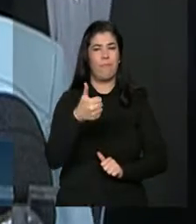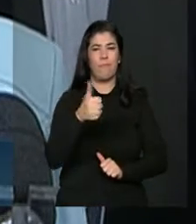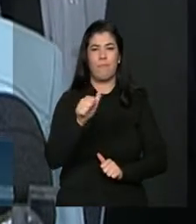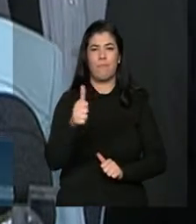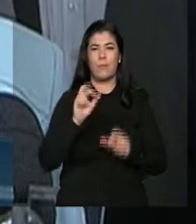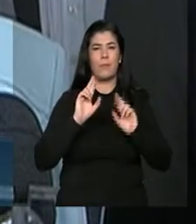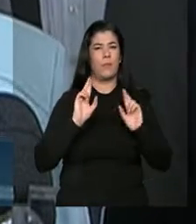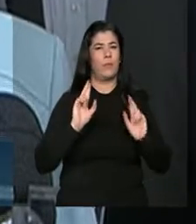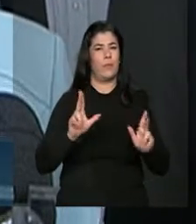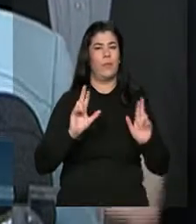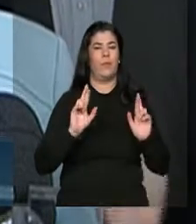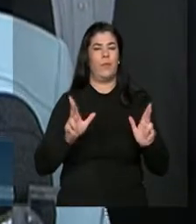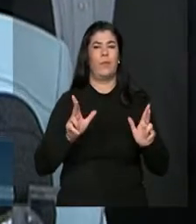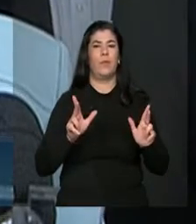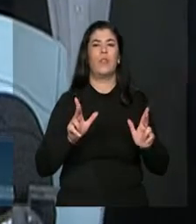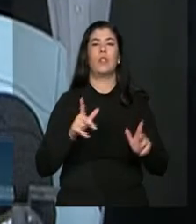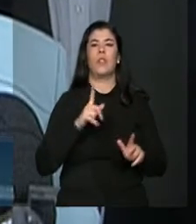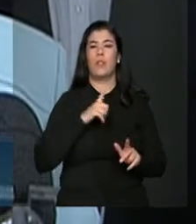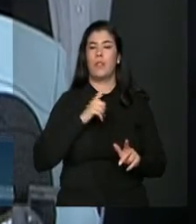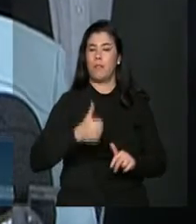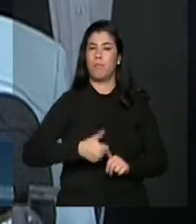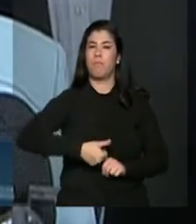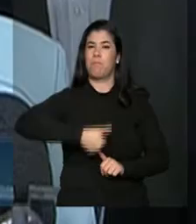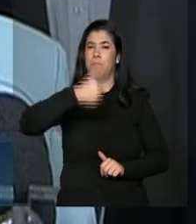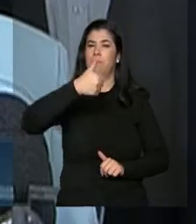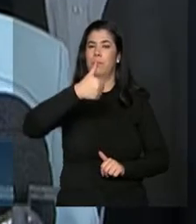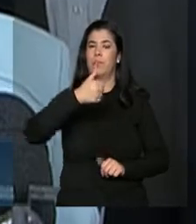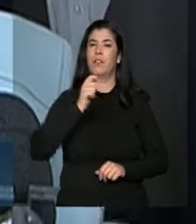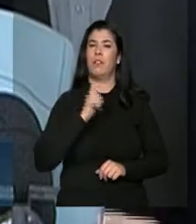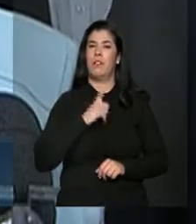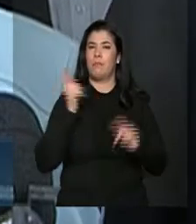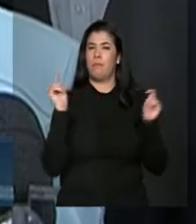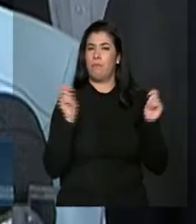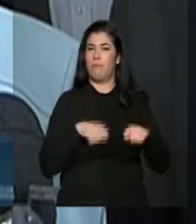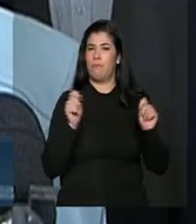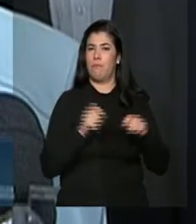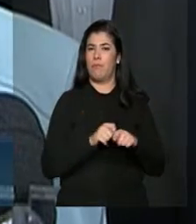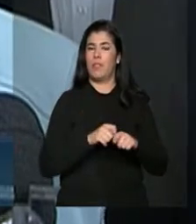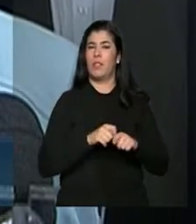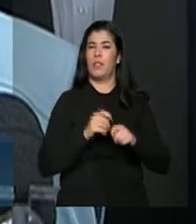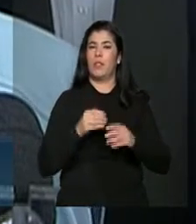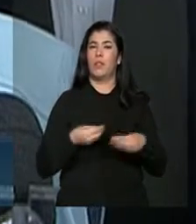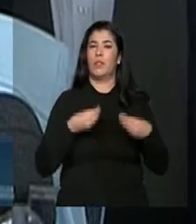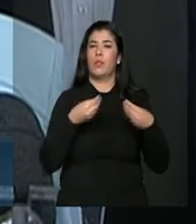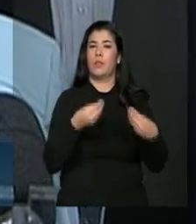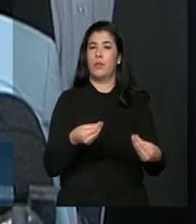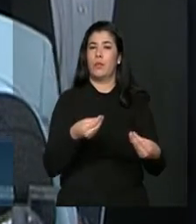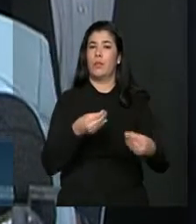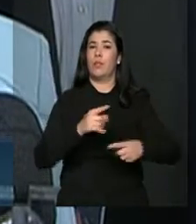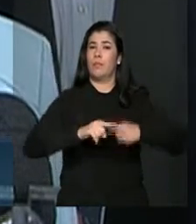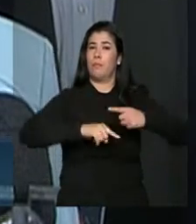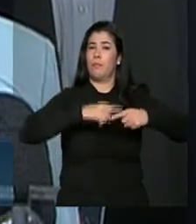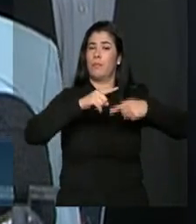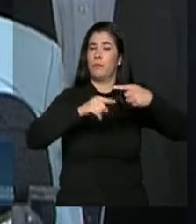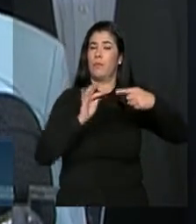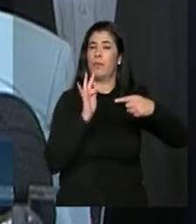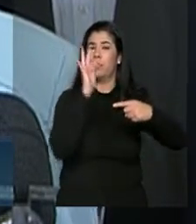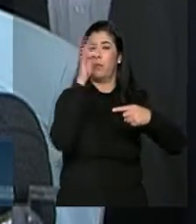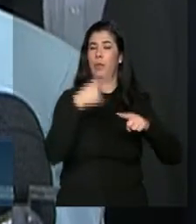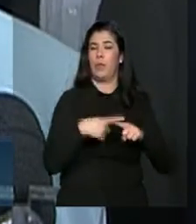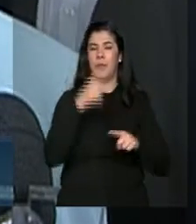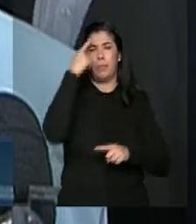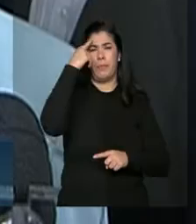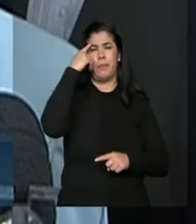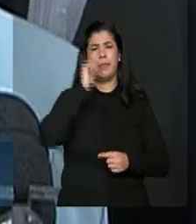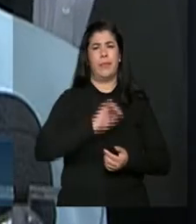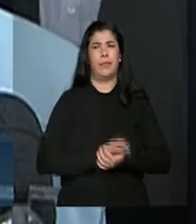totalmente diferente e que vai ser capaz de deixar um legado. Tanto, porque geralmente as pessoas